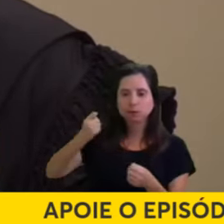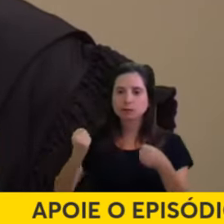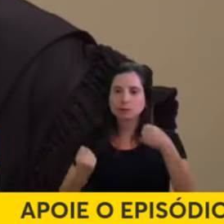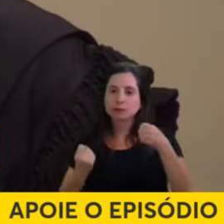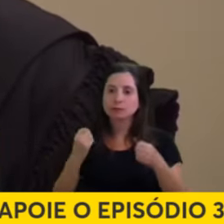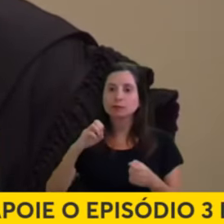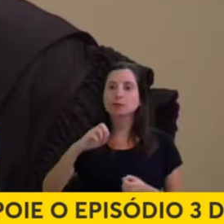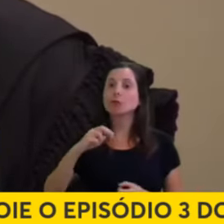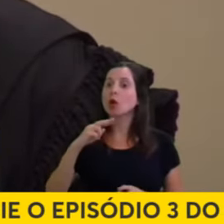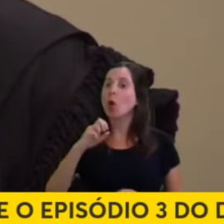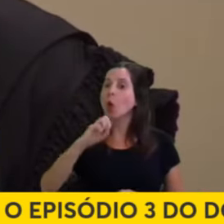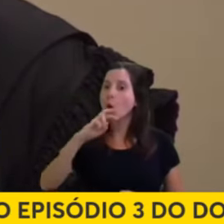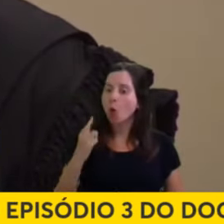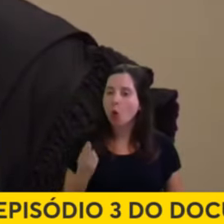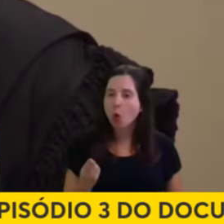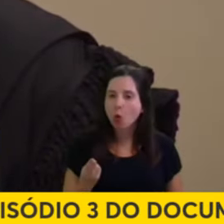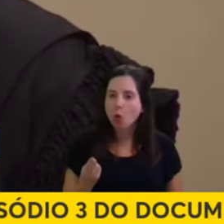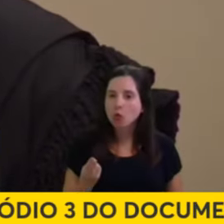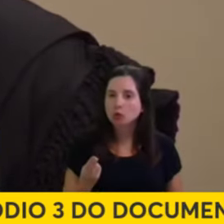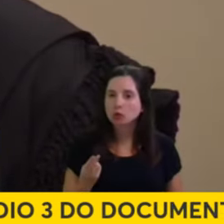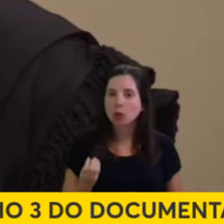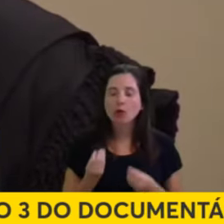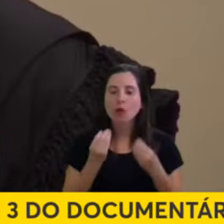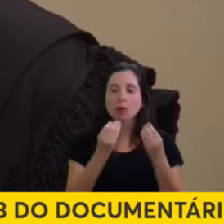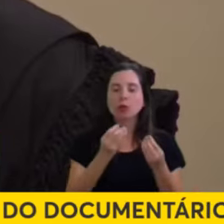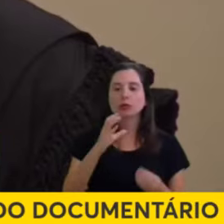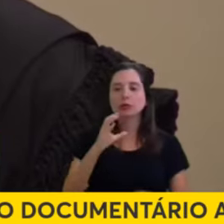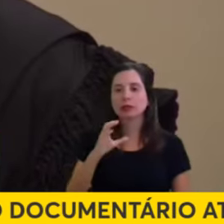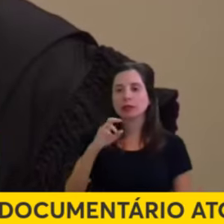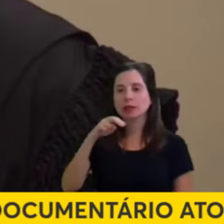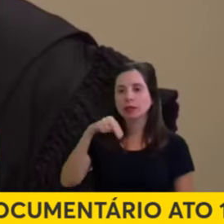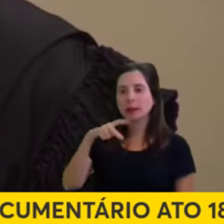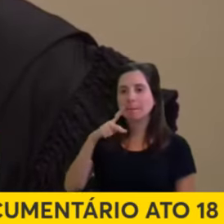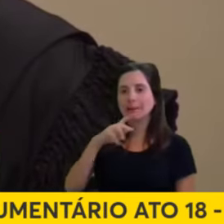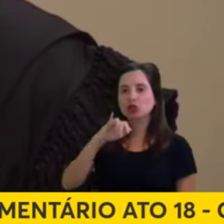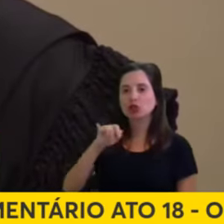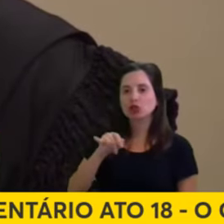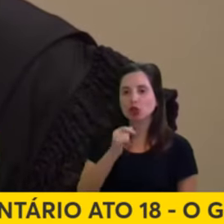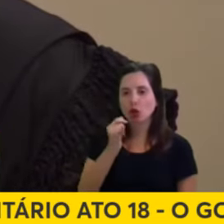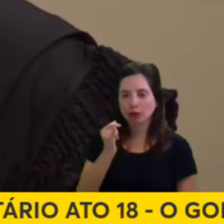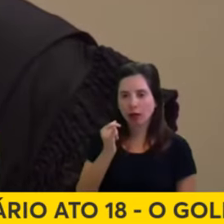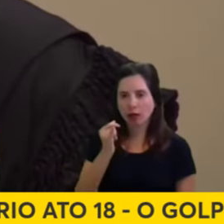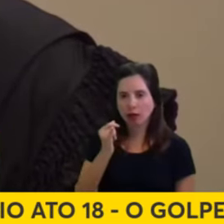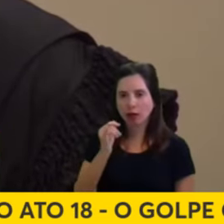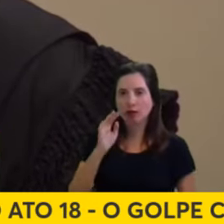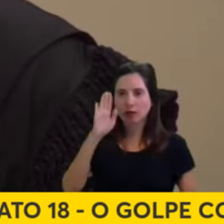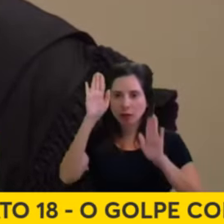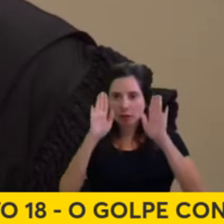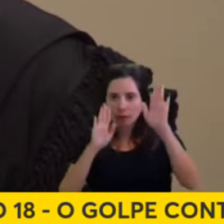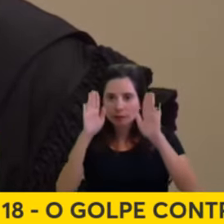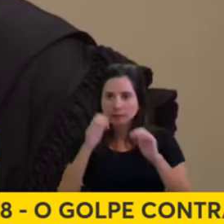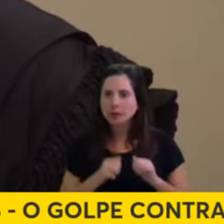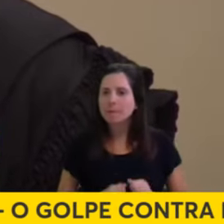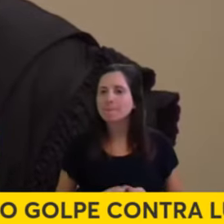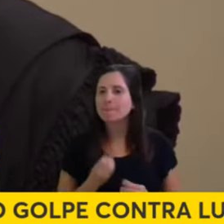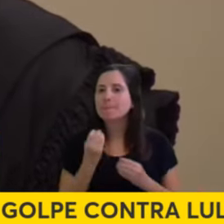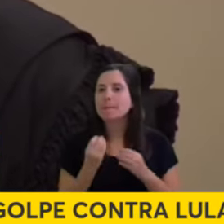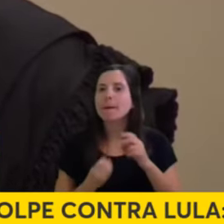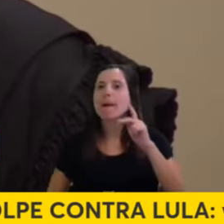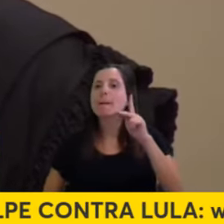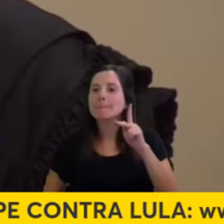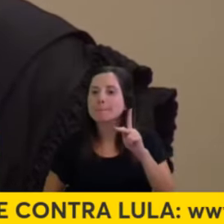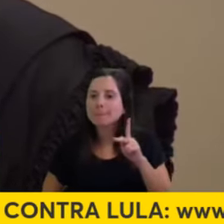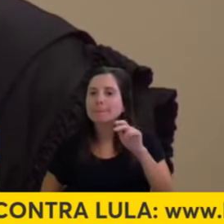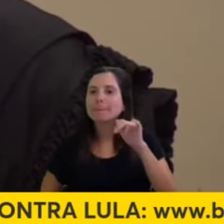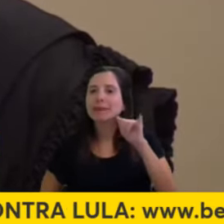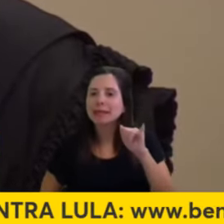e não para o CNPJ da candidatura em outro recurso especial 181 de pun PI pumi pinu